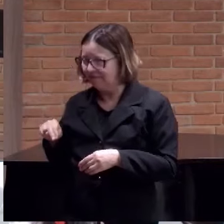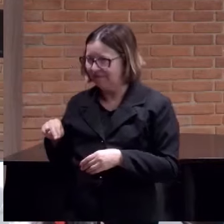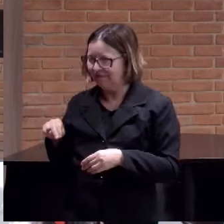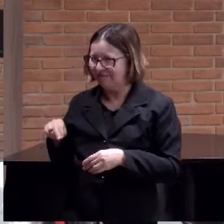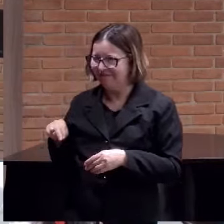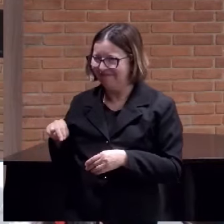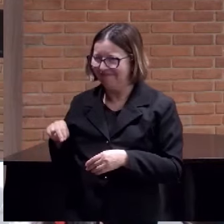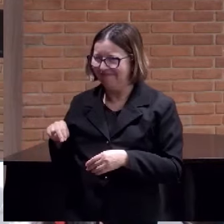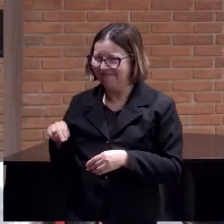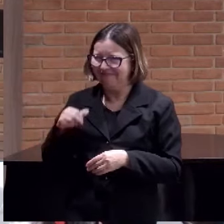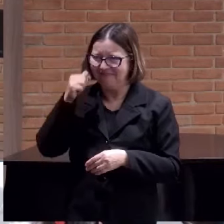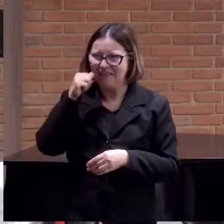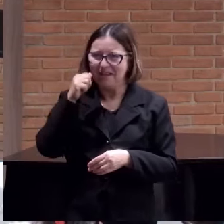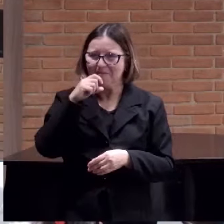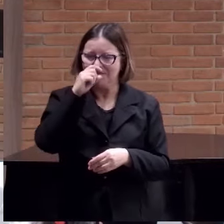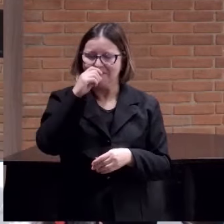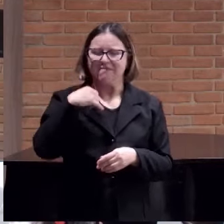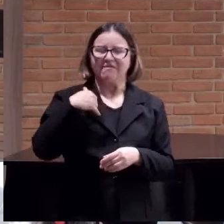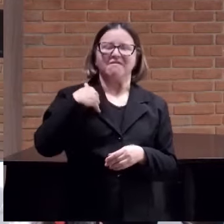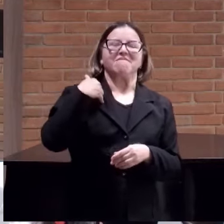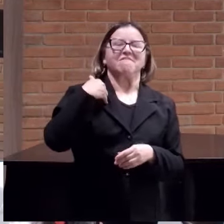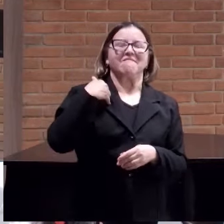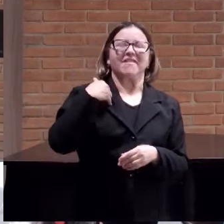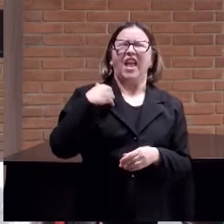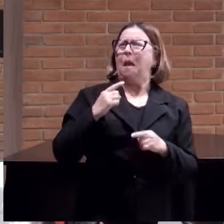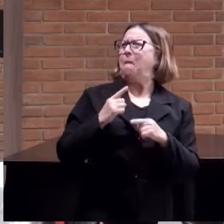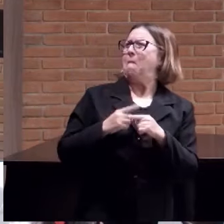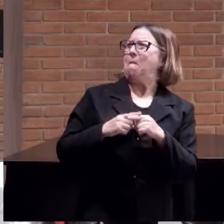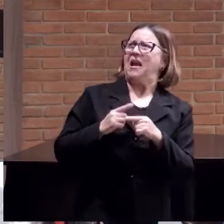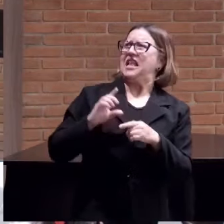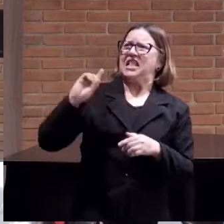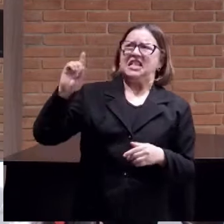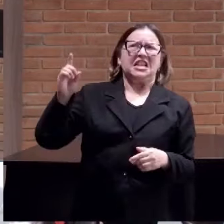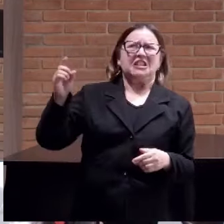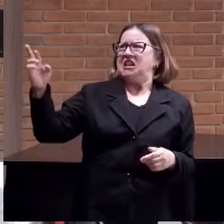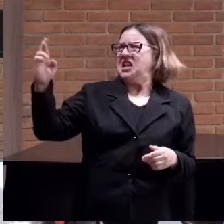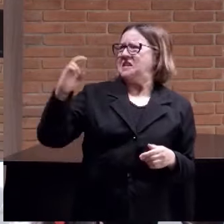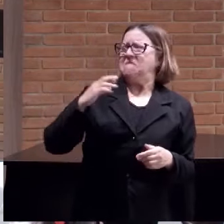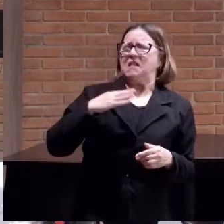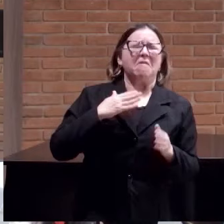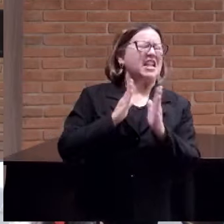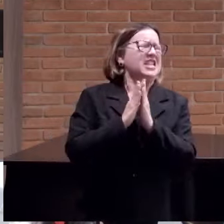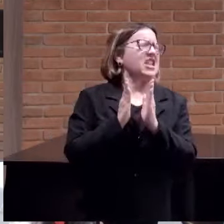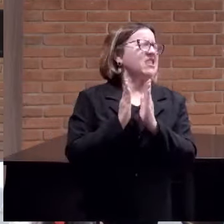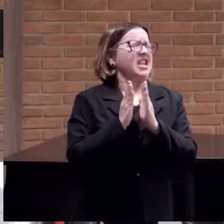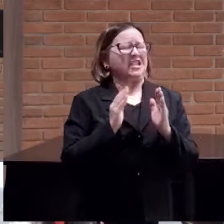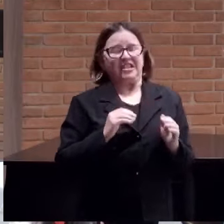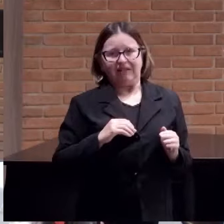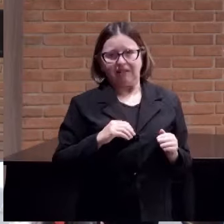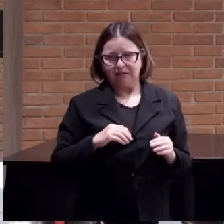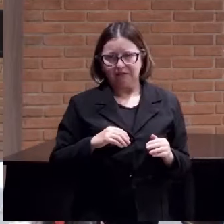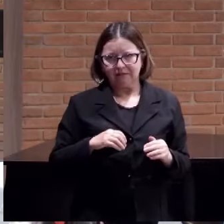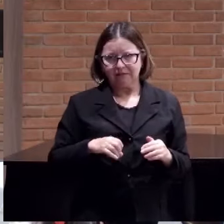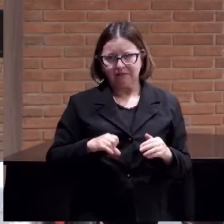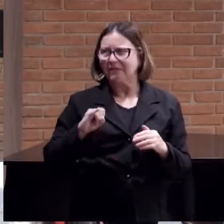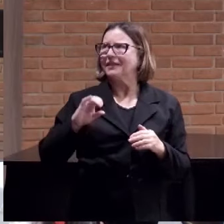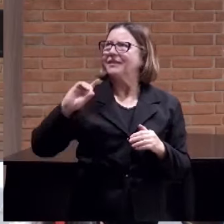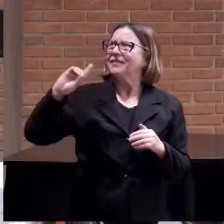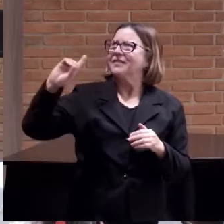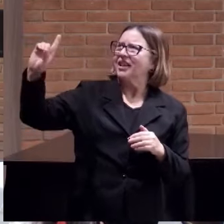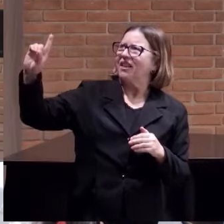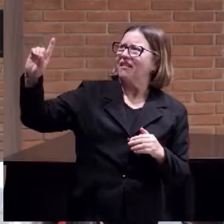ele faz, dizer, porque Deus não responde às minhas orações, como se Deus